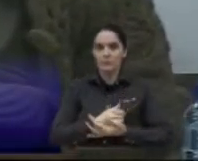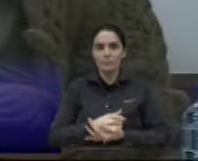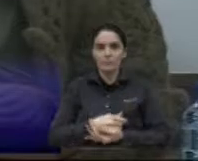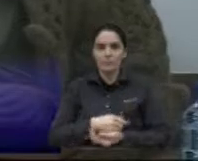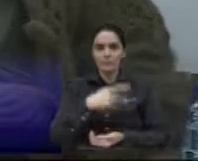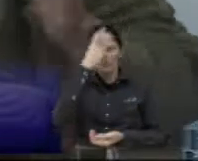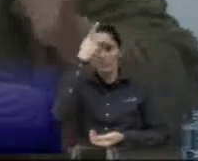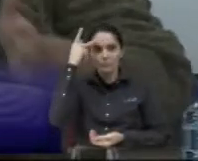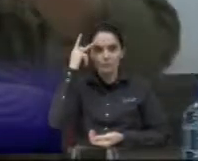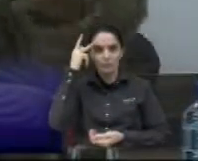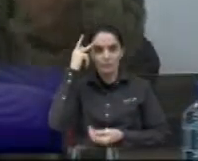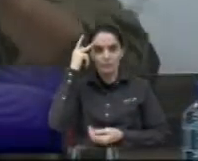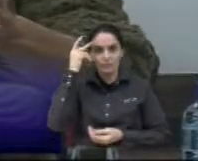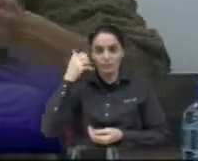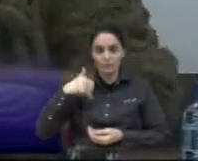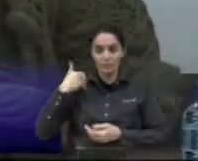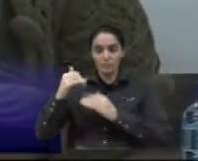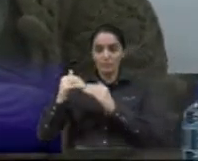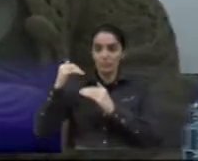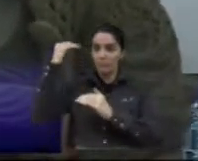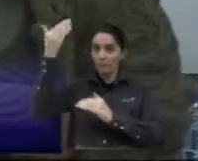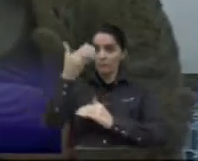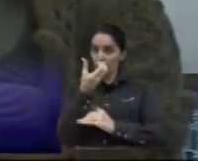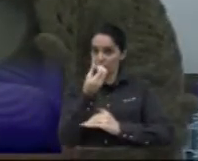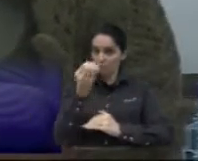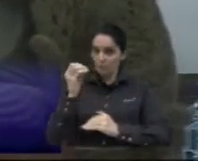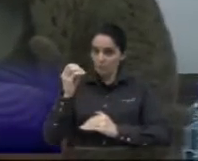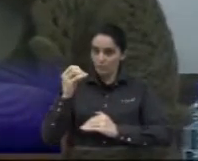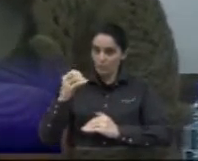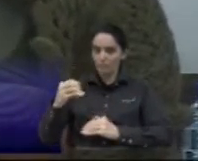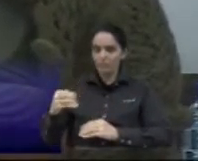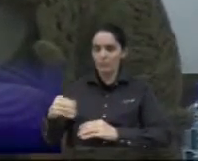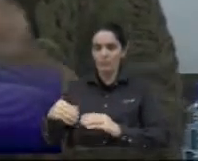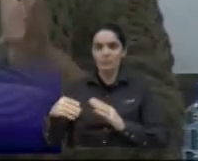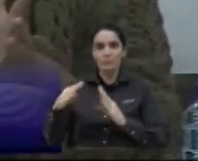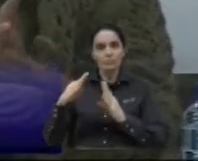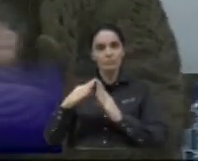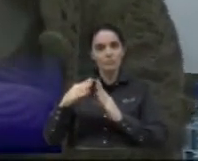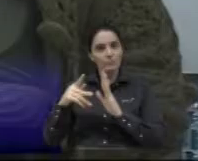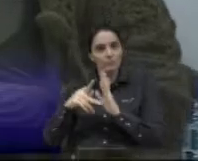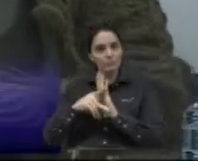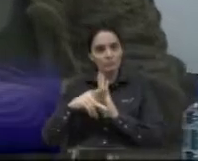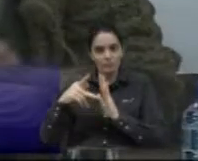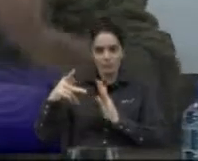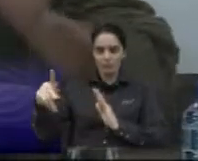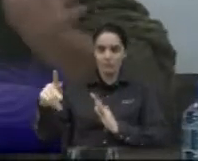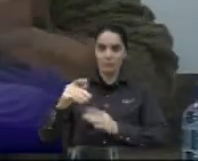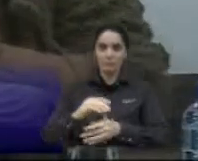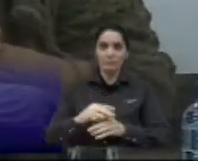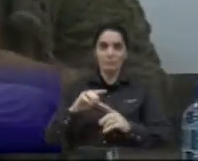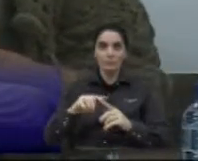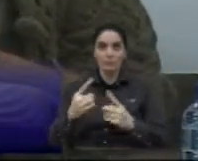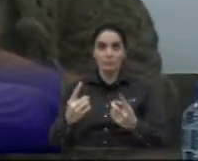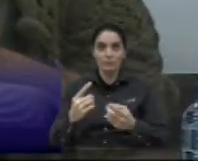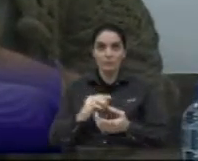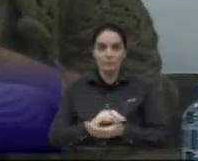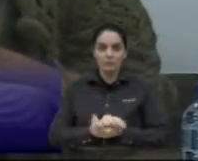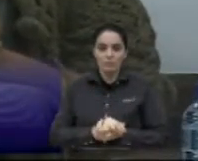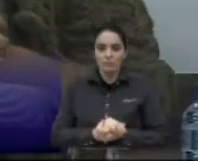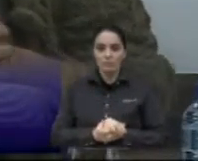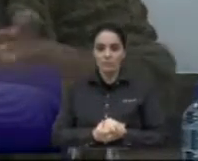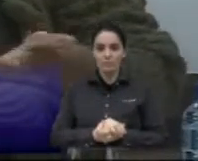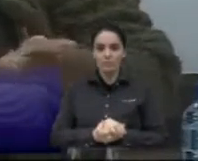de 60 anos, bem como um outro grupo, nas residências. Mas vamos tomar por parte